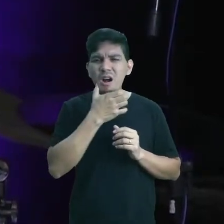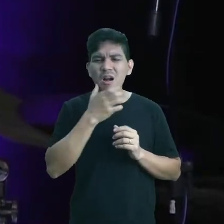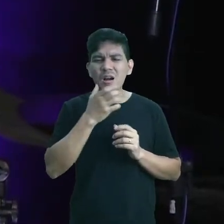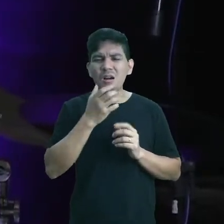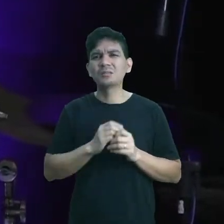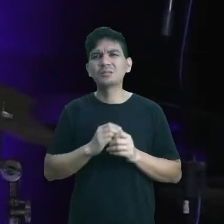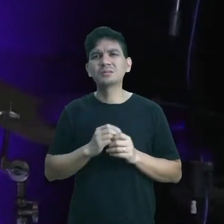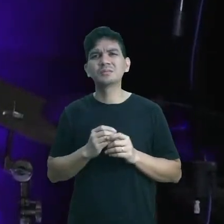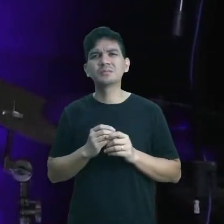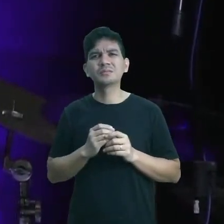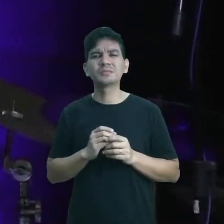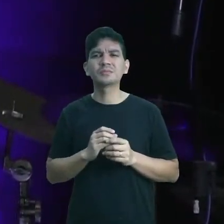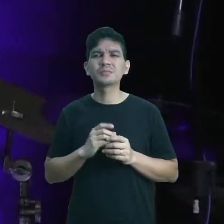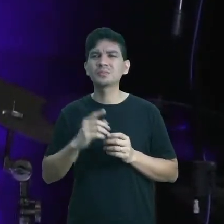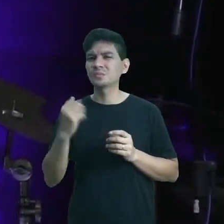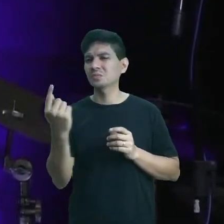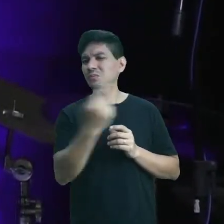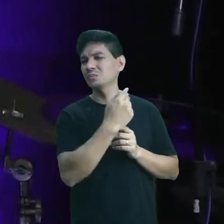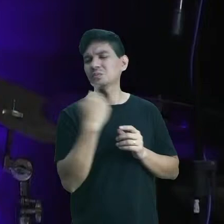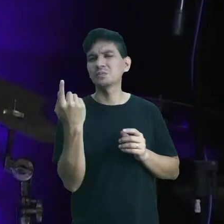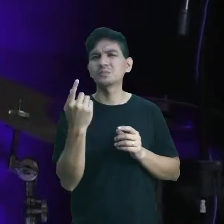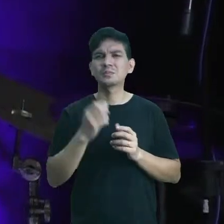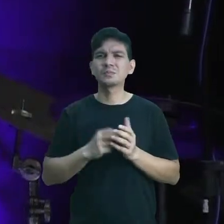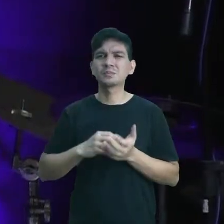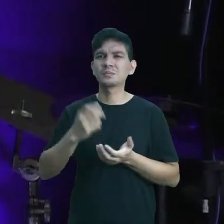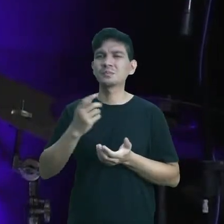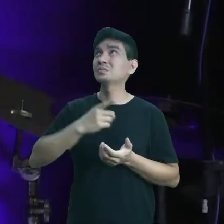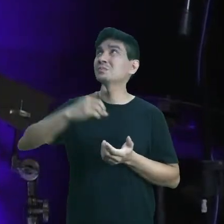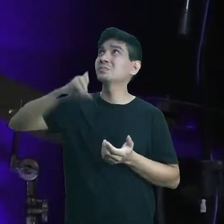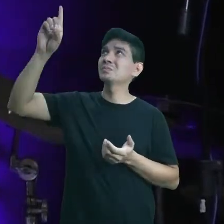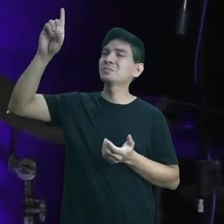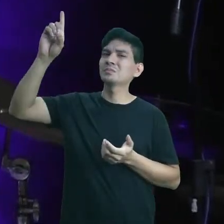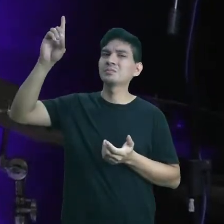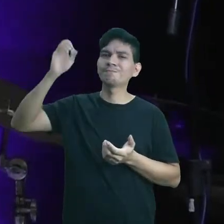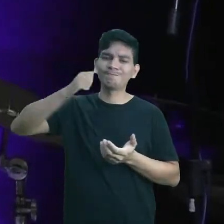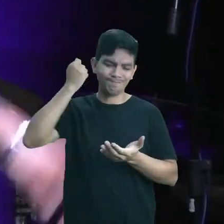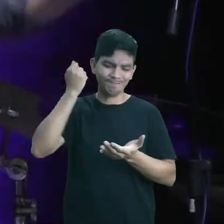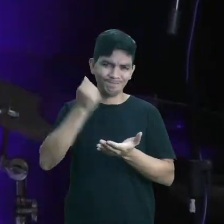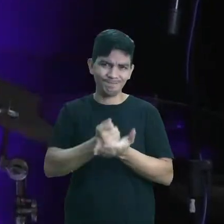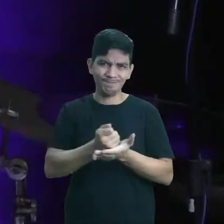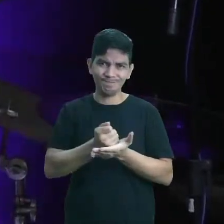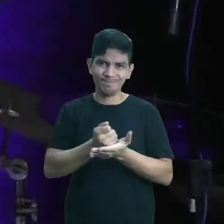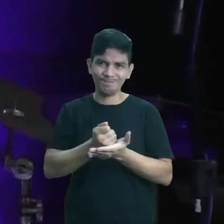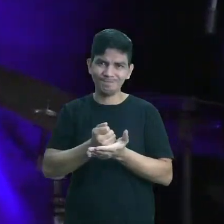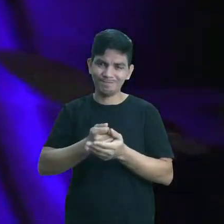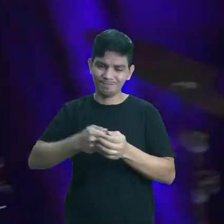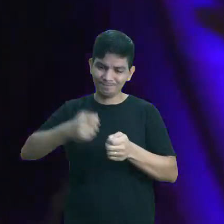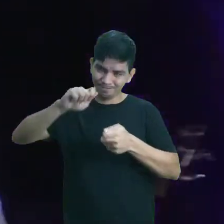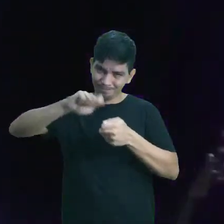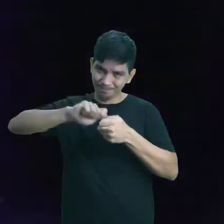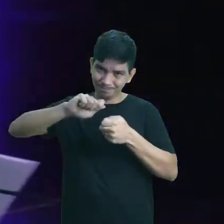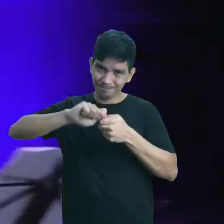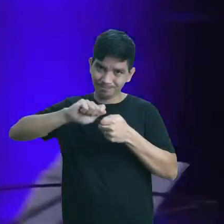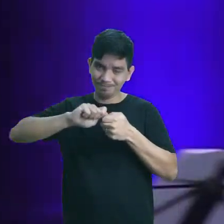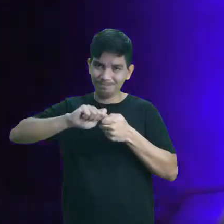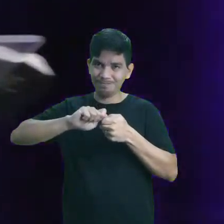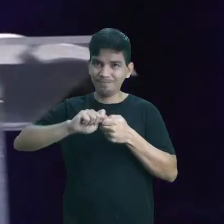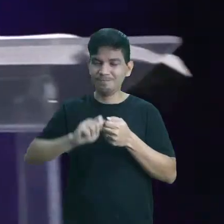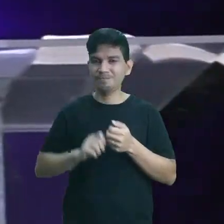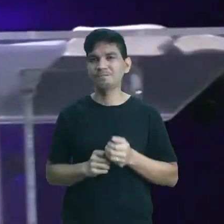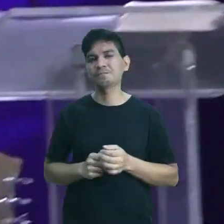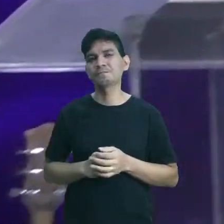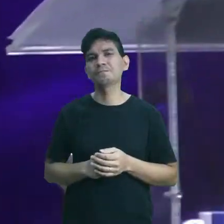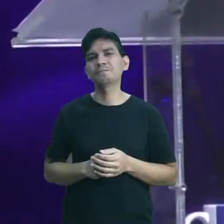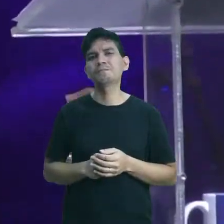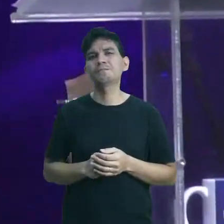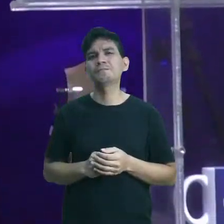dia. E seremos julgados pelo que nós fizemos. Até aquilo que nós colocamos lá